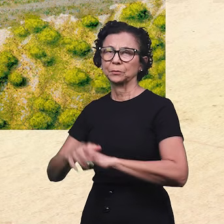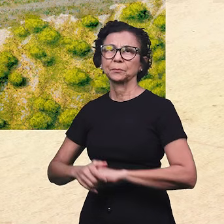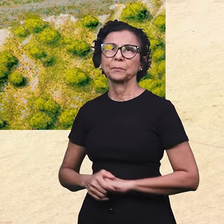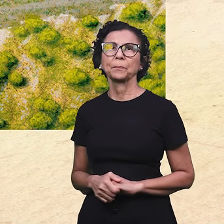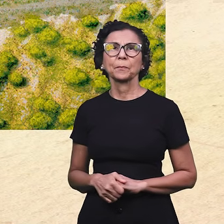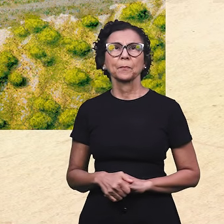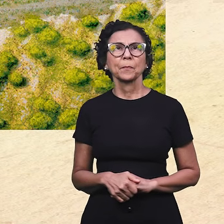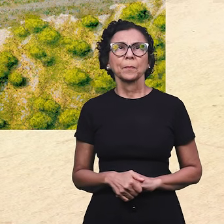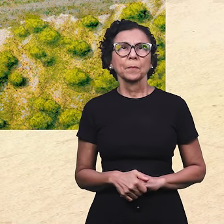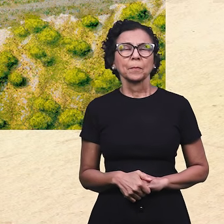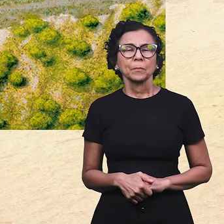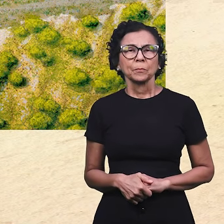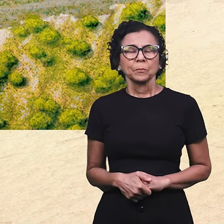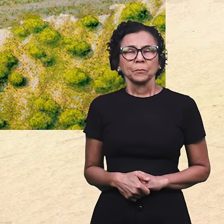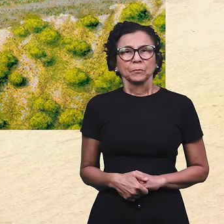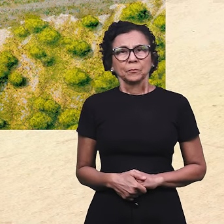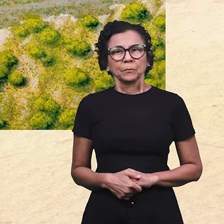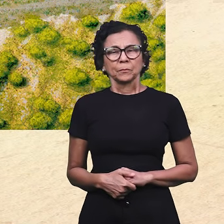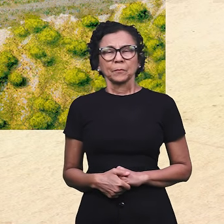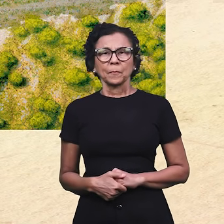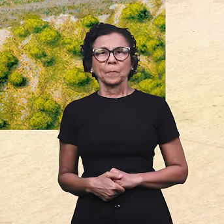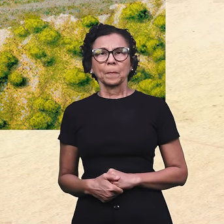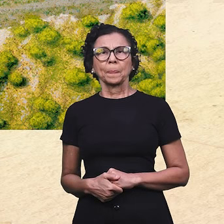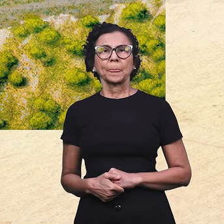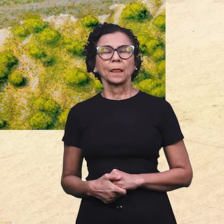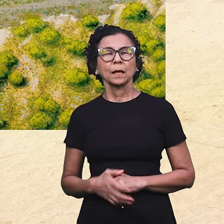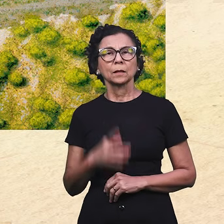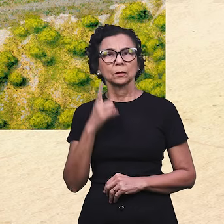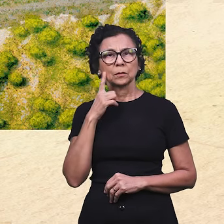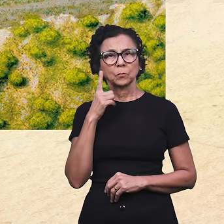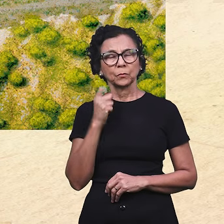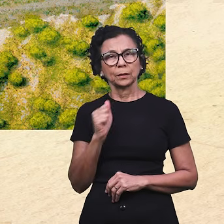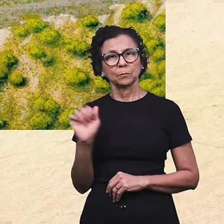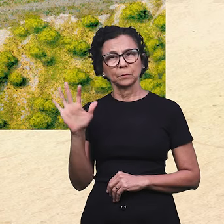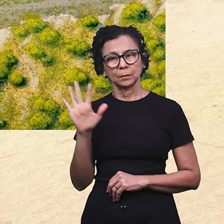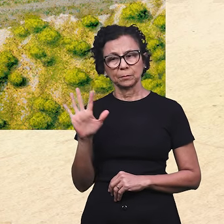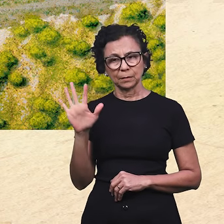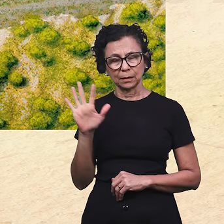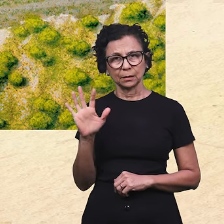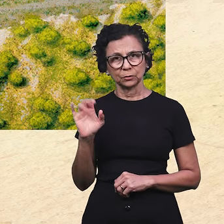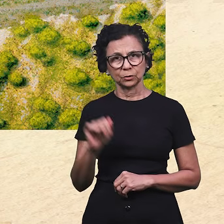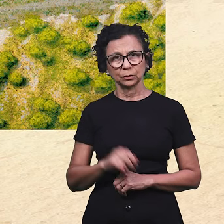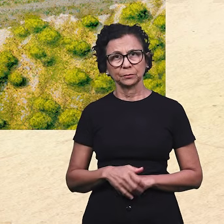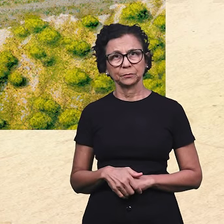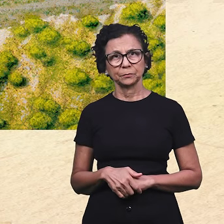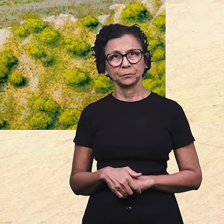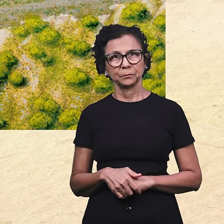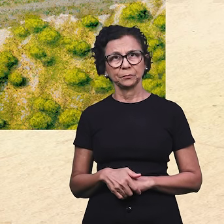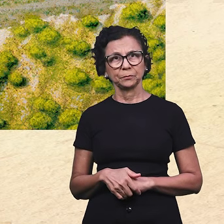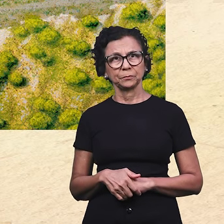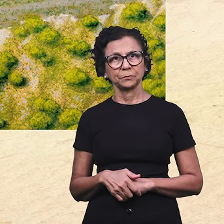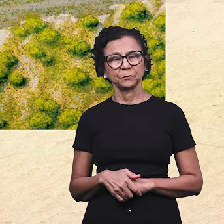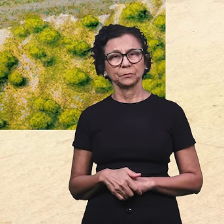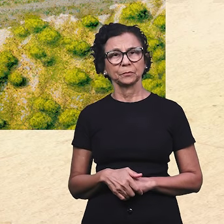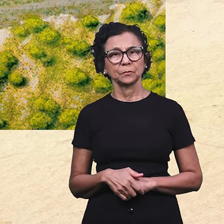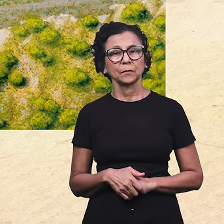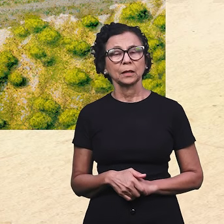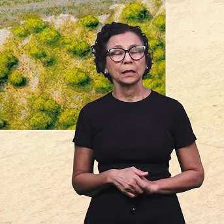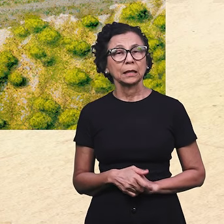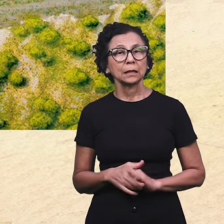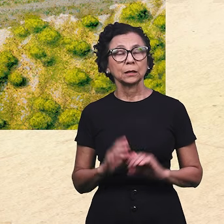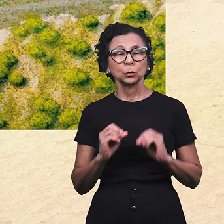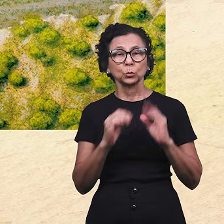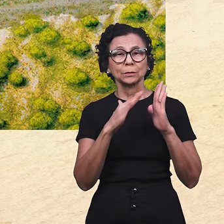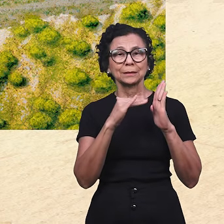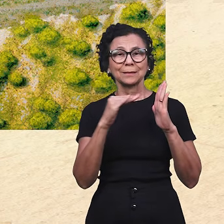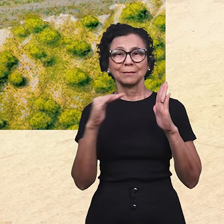imagem ilustrativa para facilitar o entendimento no programa anterior. Esse complexo real tinha uma